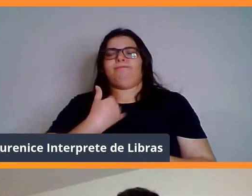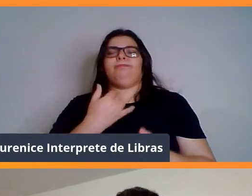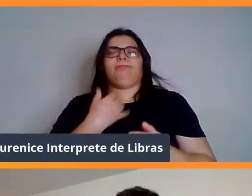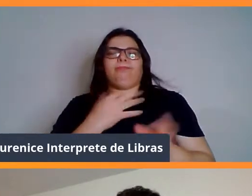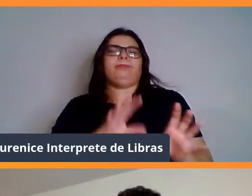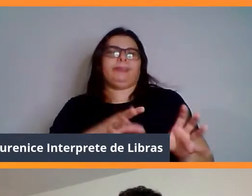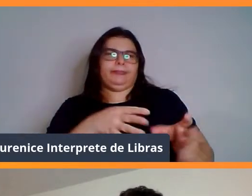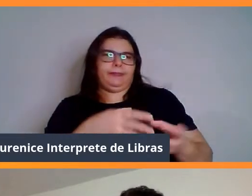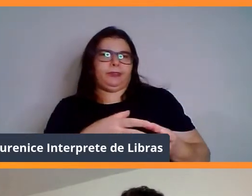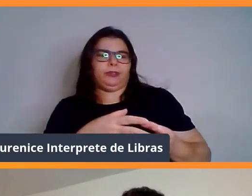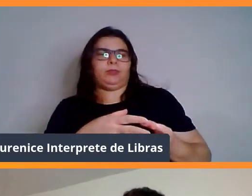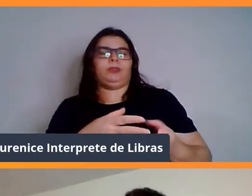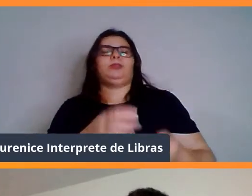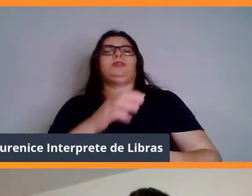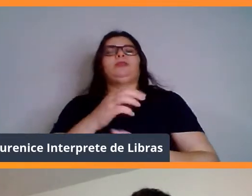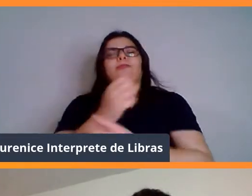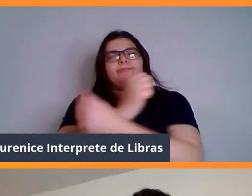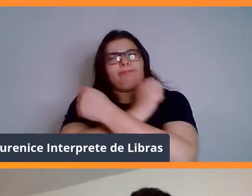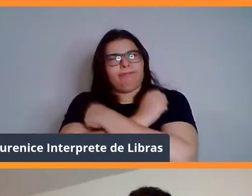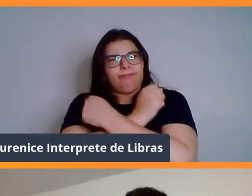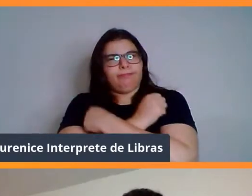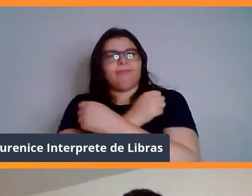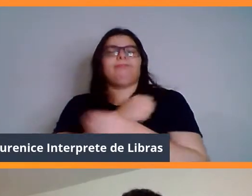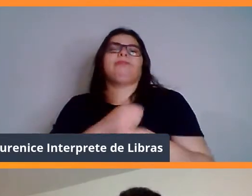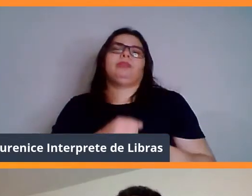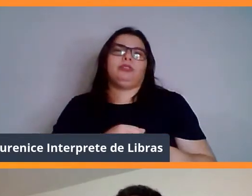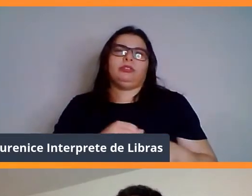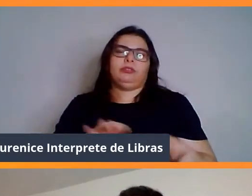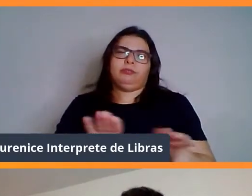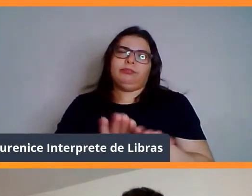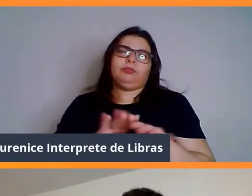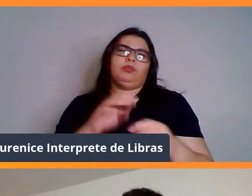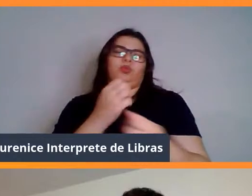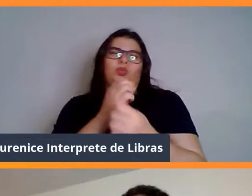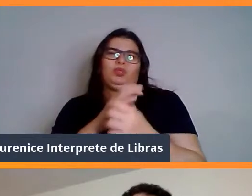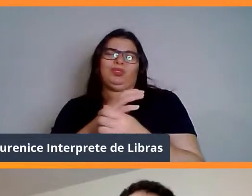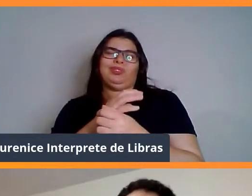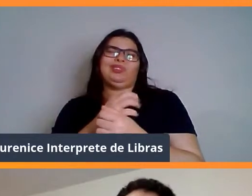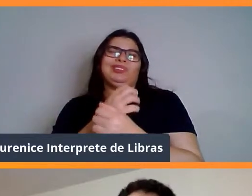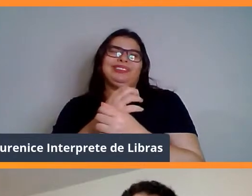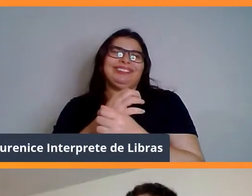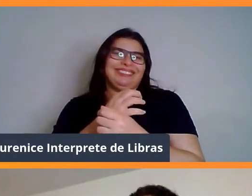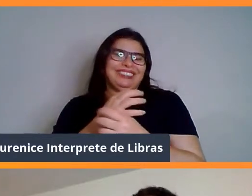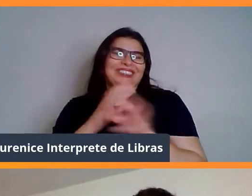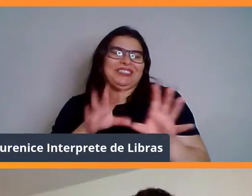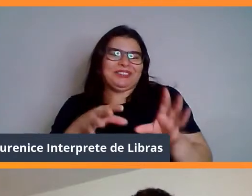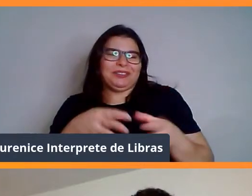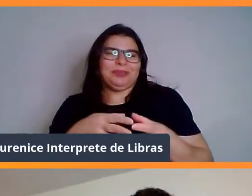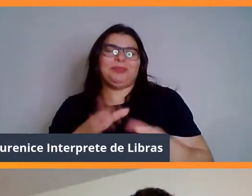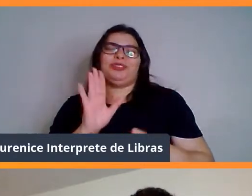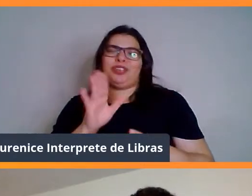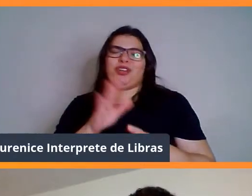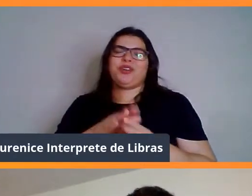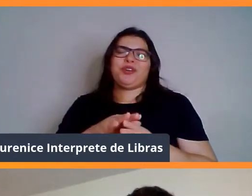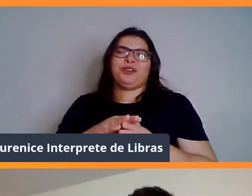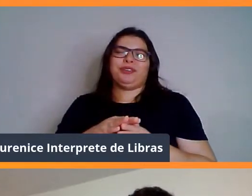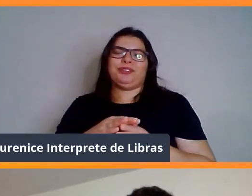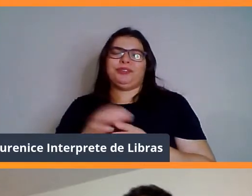deixar também um abraço aqui para eles também, porque já já vou tomar uma cervejinha também, que é para aliviar, né.